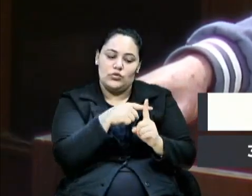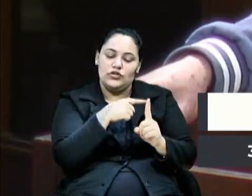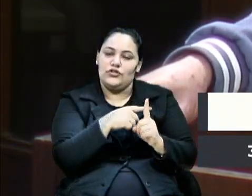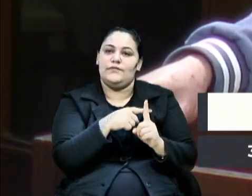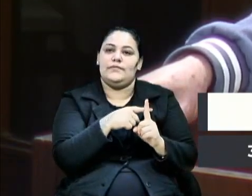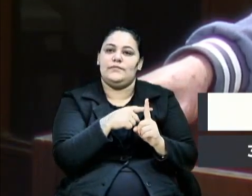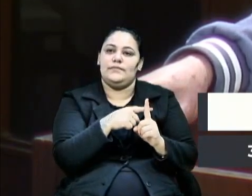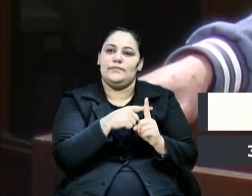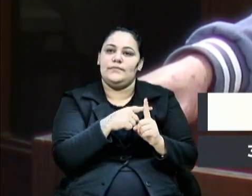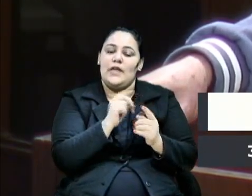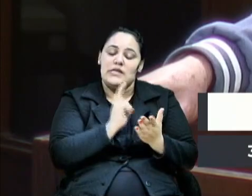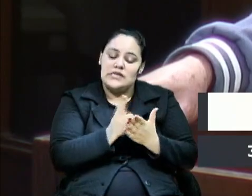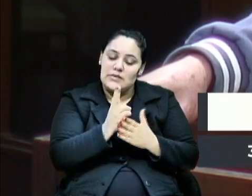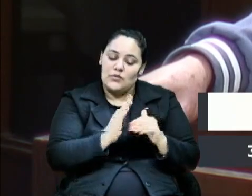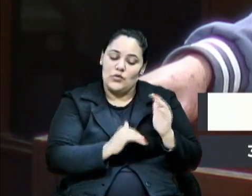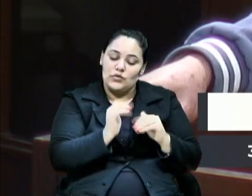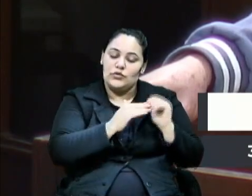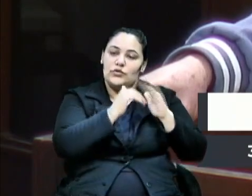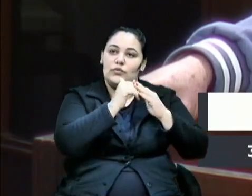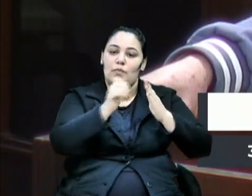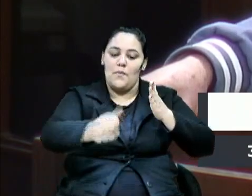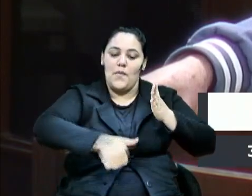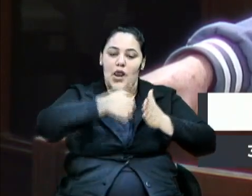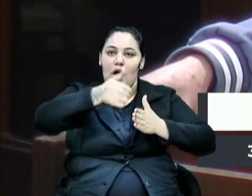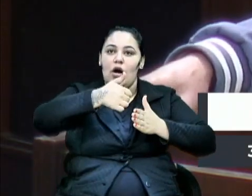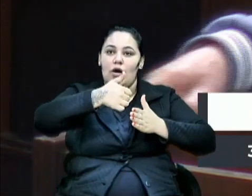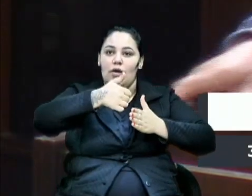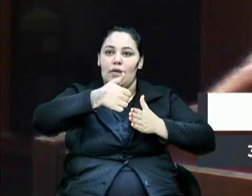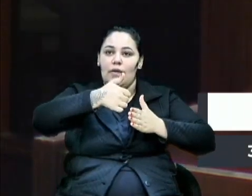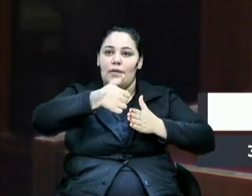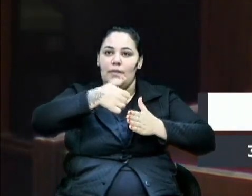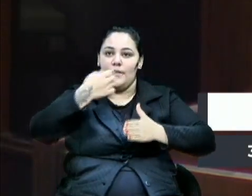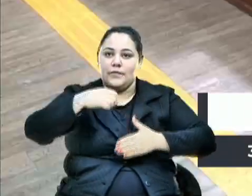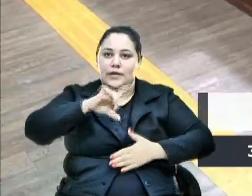sempre construindo aquilo que é melhor daquilo que eu me empenhei por estar aqui.